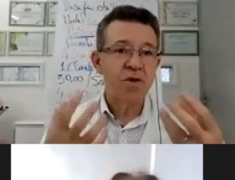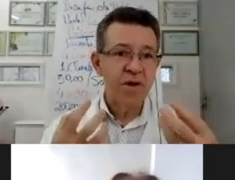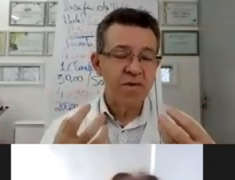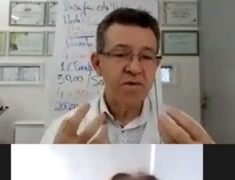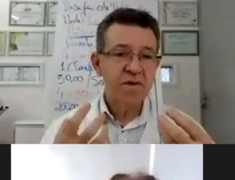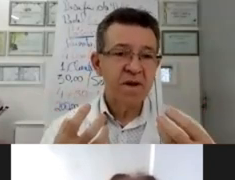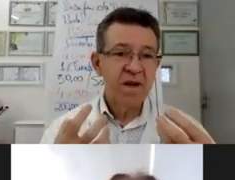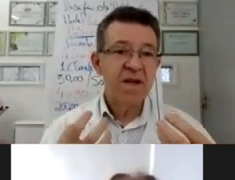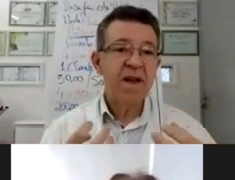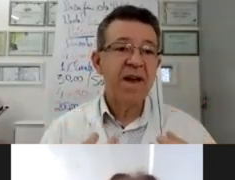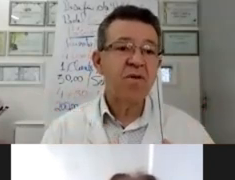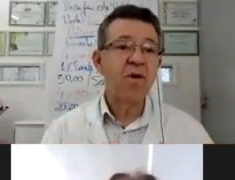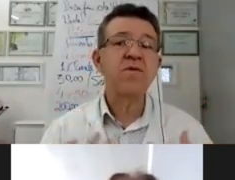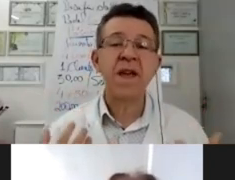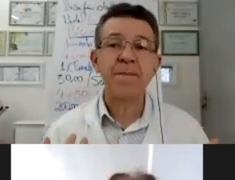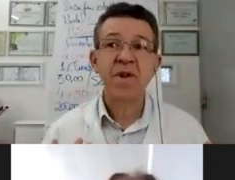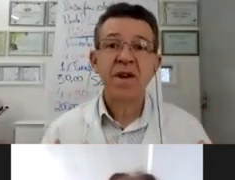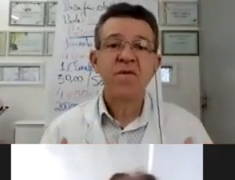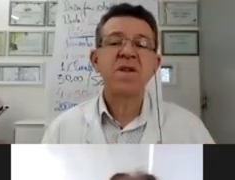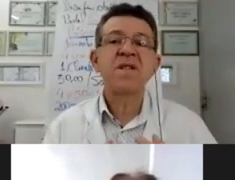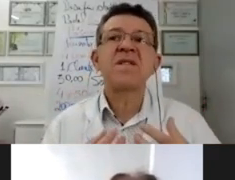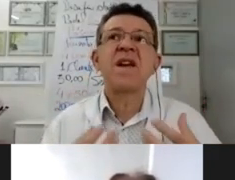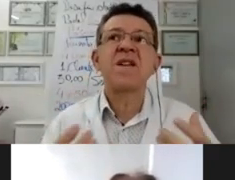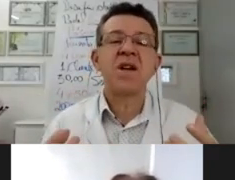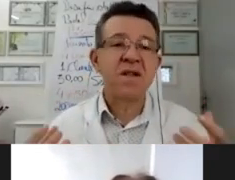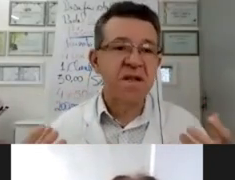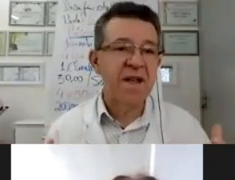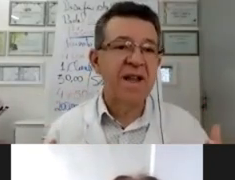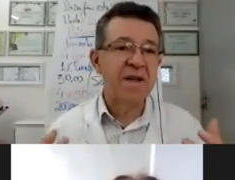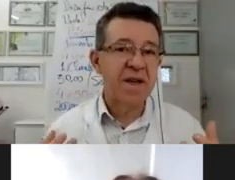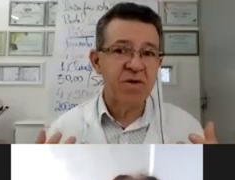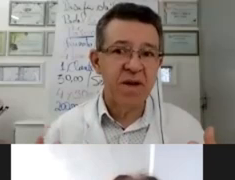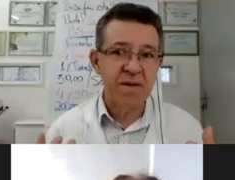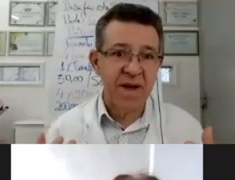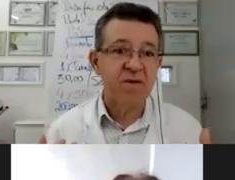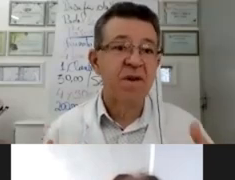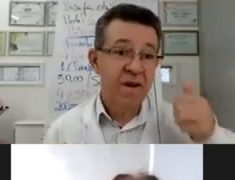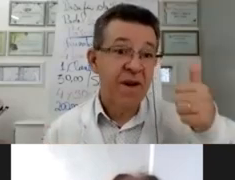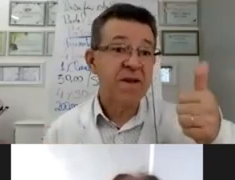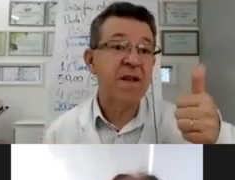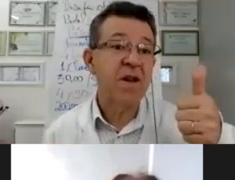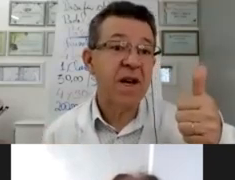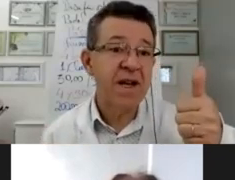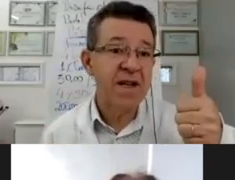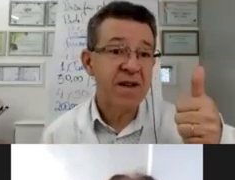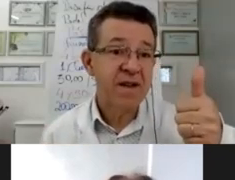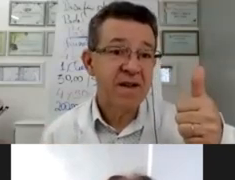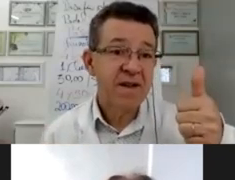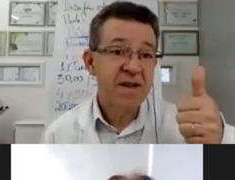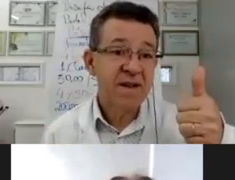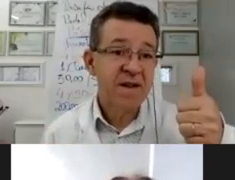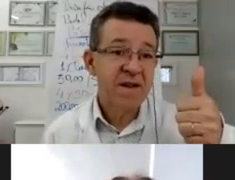tendo retorno, e aí, com o tempo, você sente a necessidade de mais conhecimento. Faz sentido, Ana